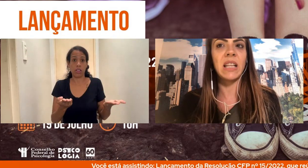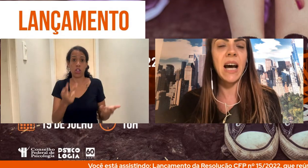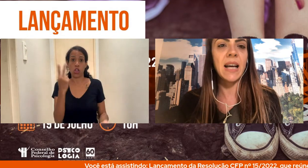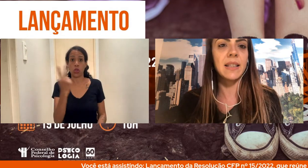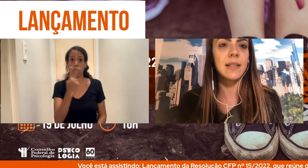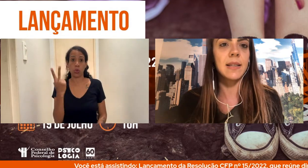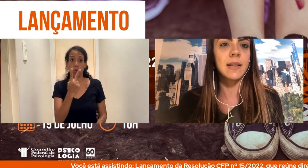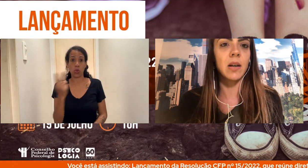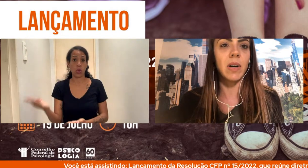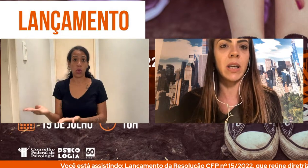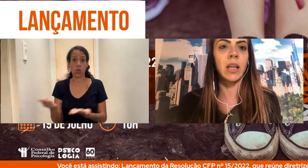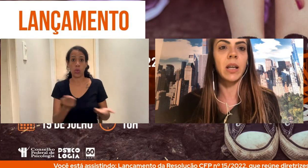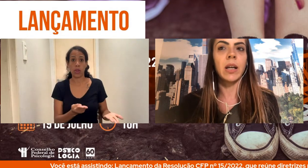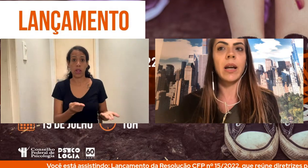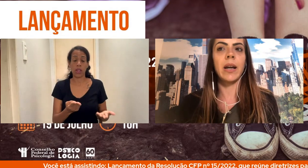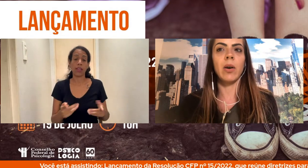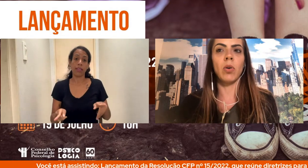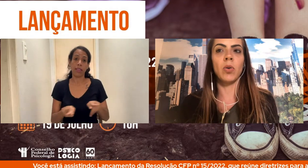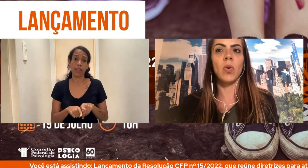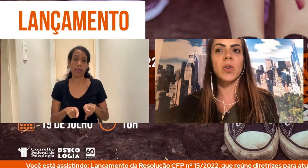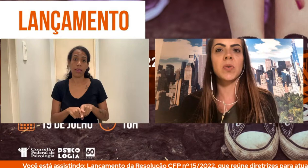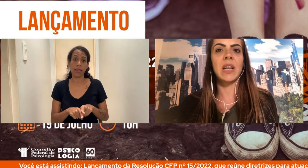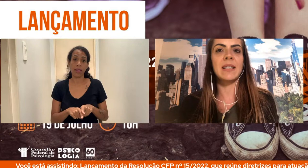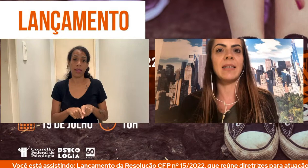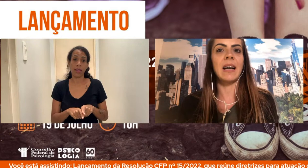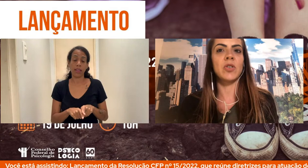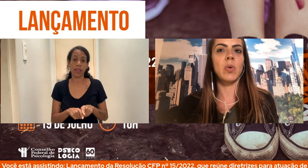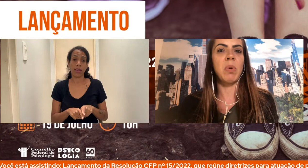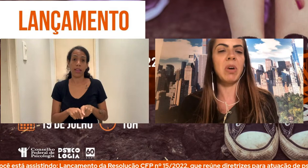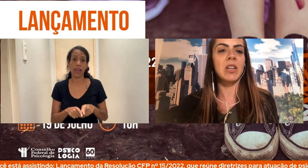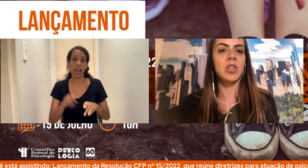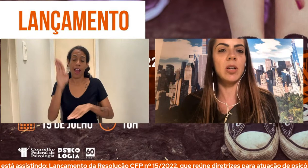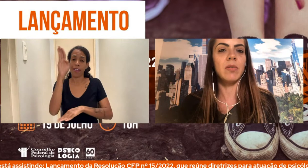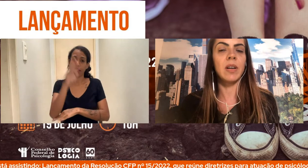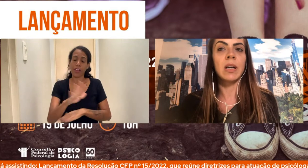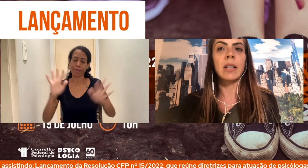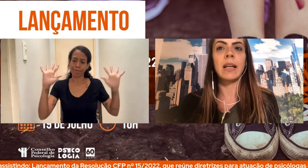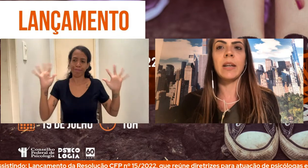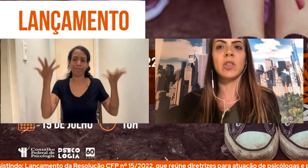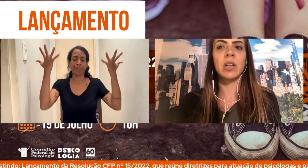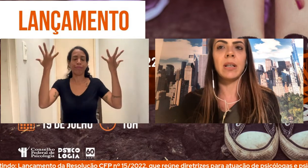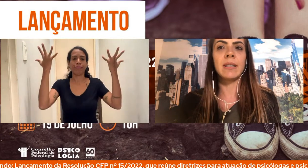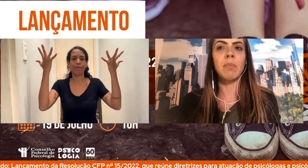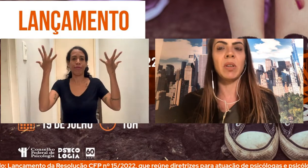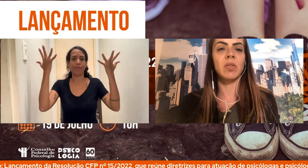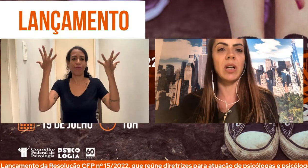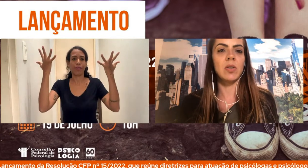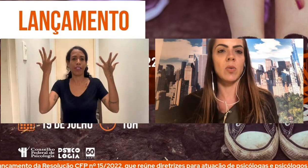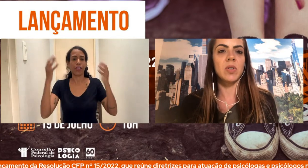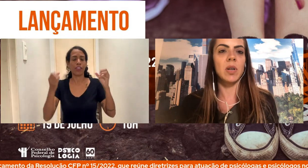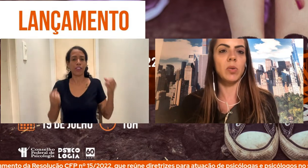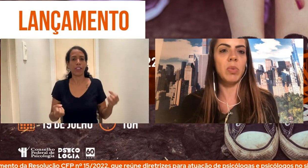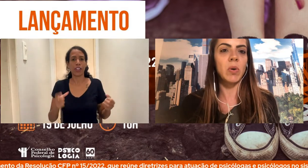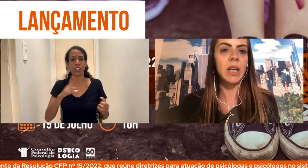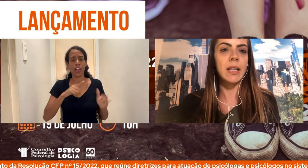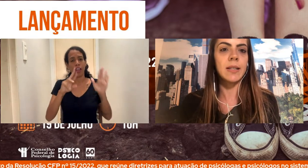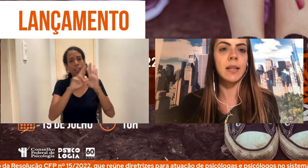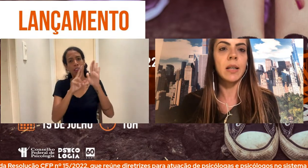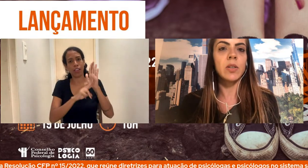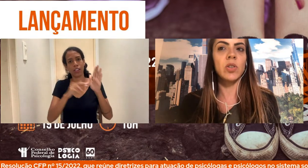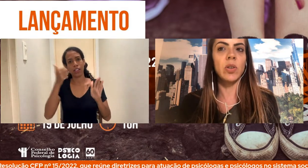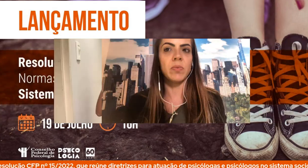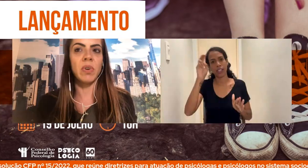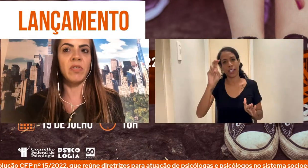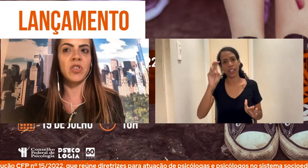duas convidadas que estão aqui conosco nessa tarde comemorativa, né, de lançamento da Resolução número